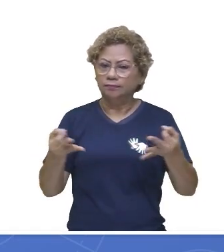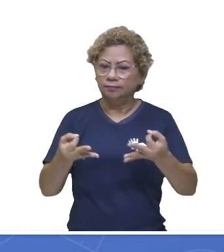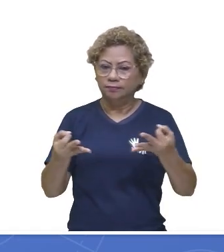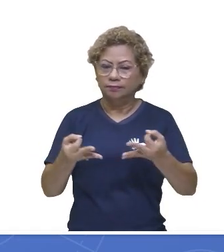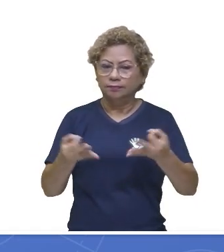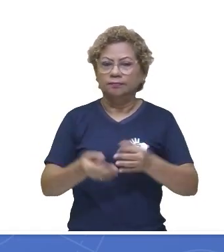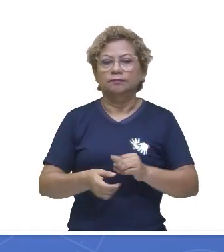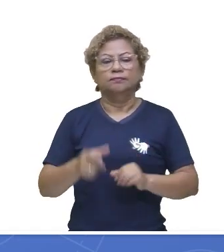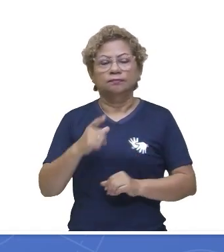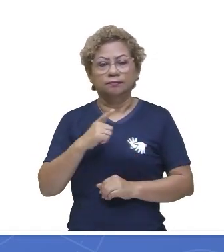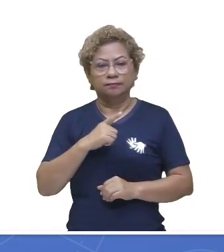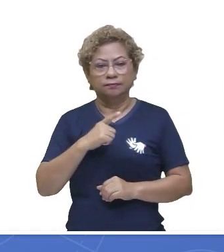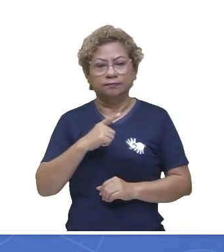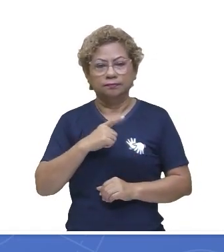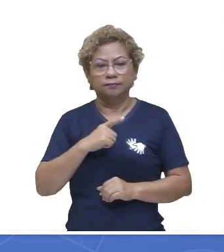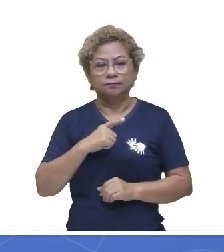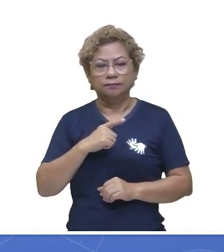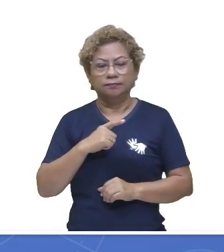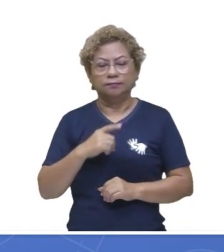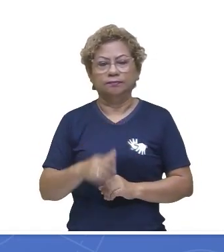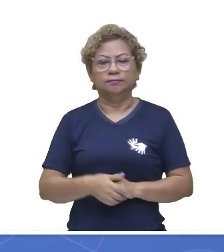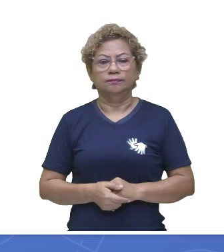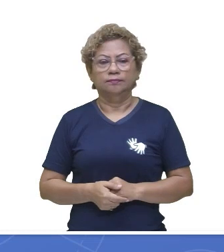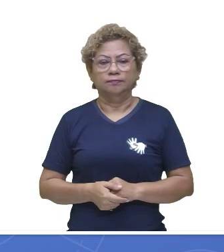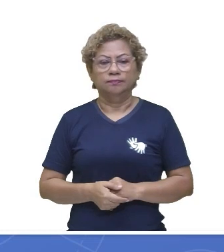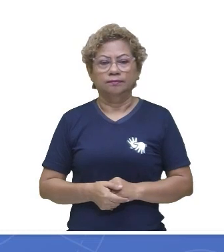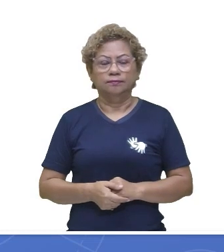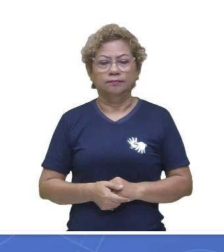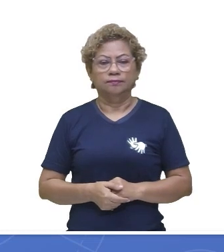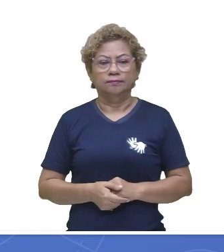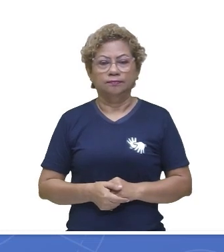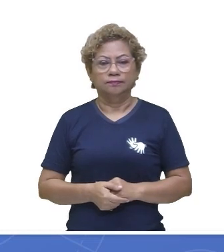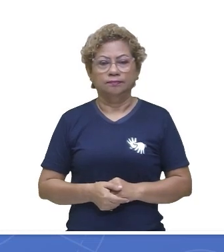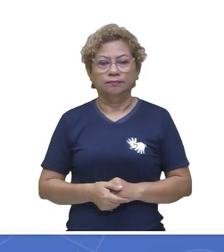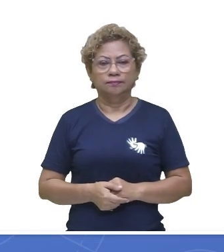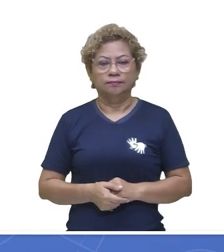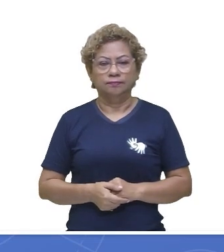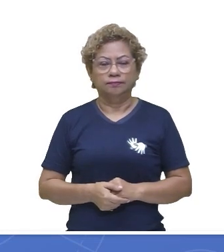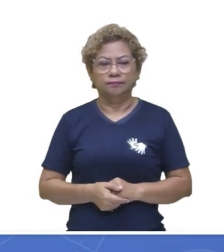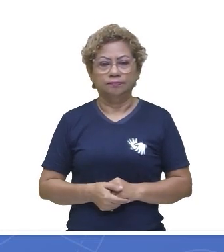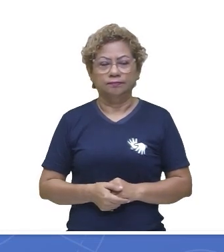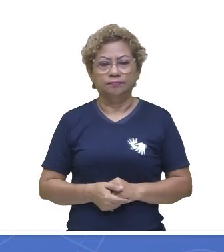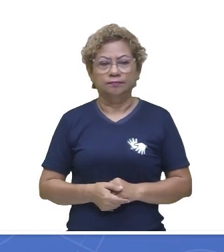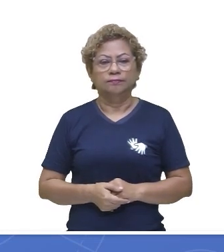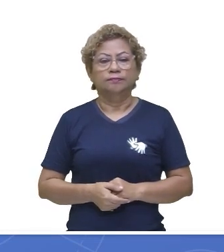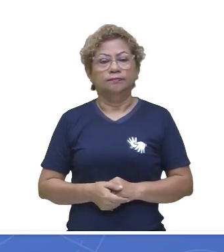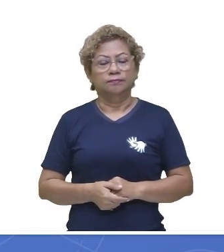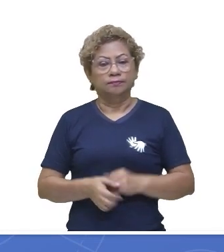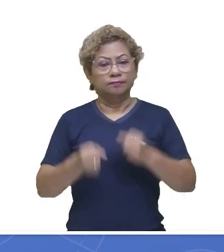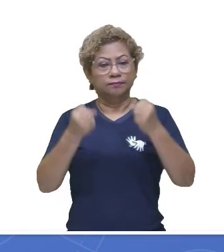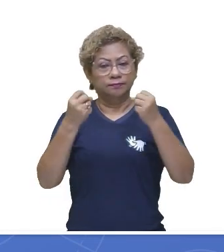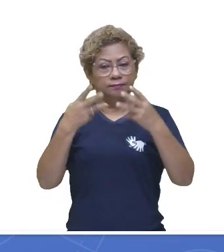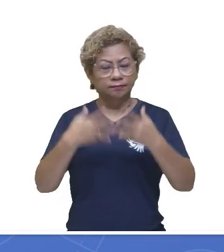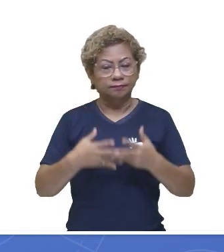apareceu então o que a gente chama de equação fundamental da calorimetria, que diz que o calor, né, isolando o calor sensível,